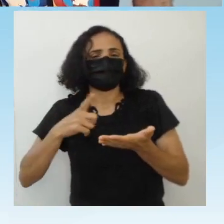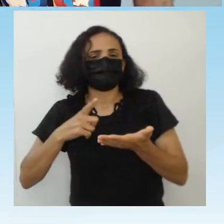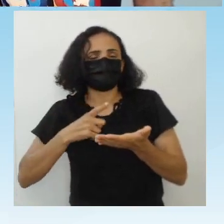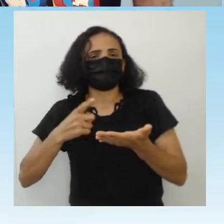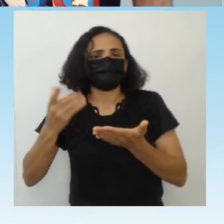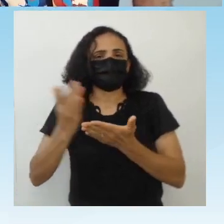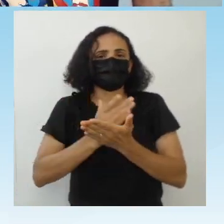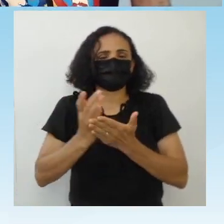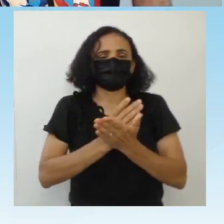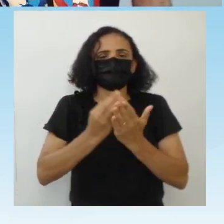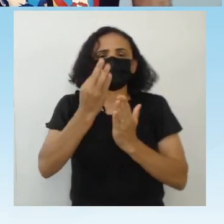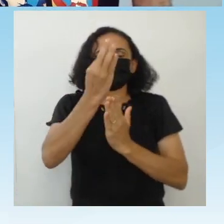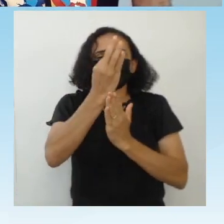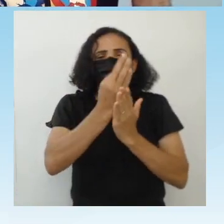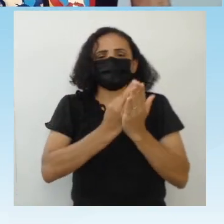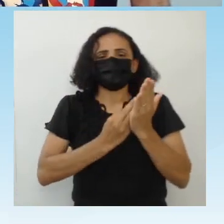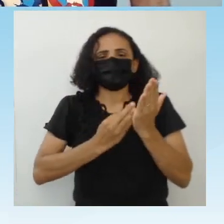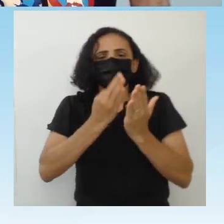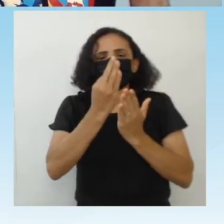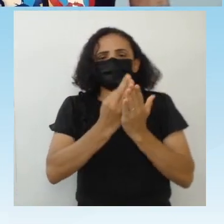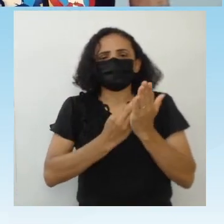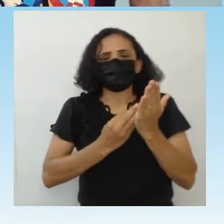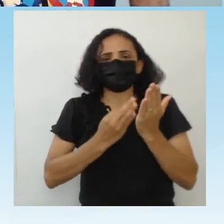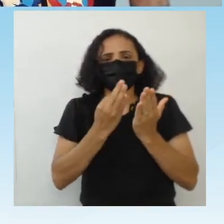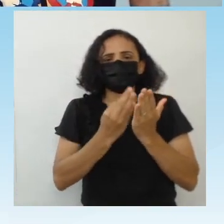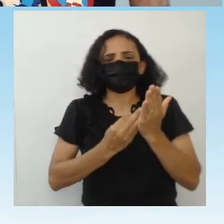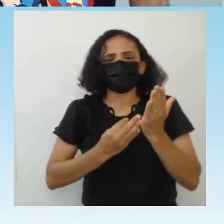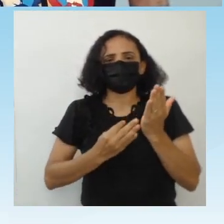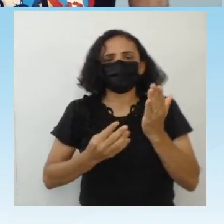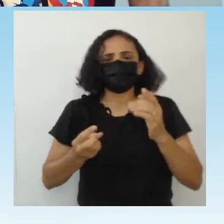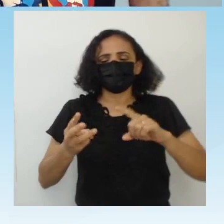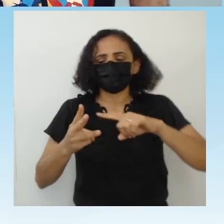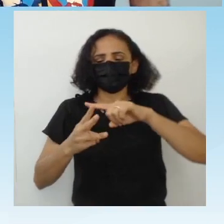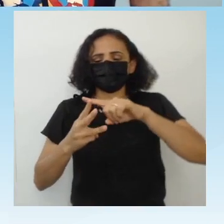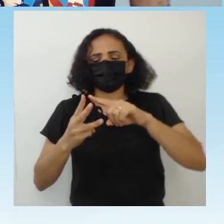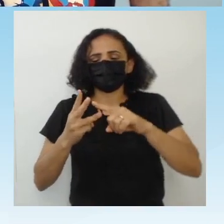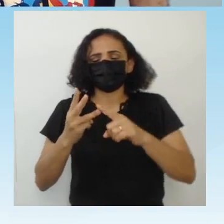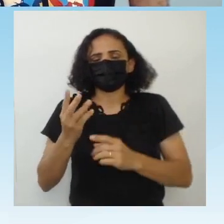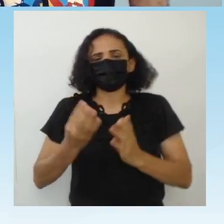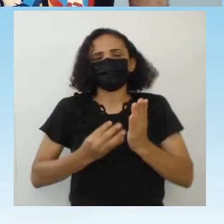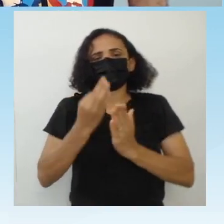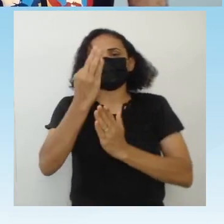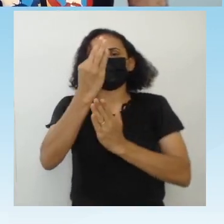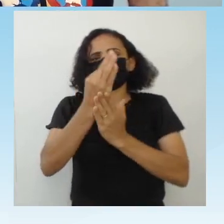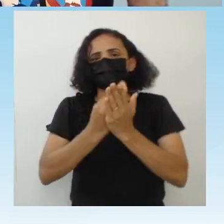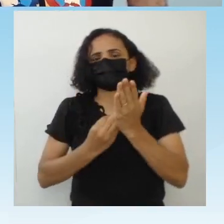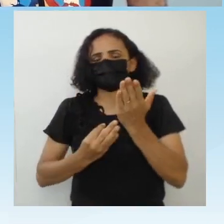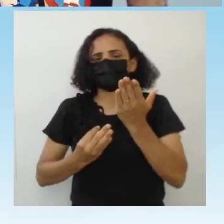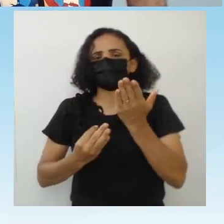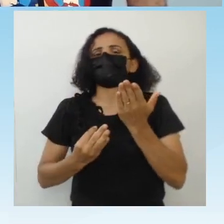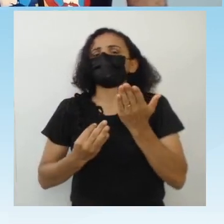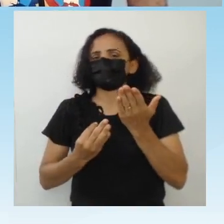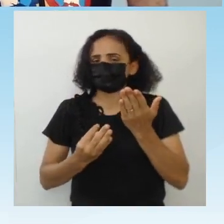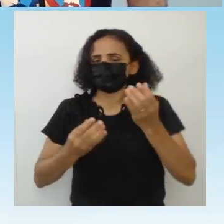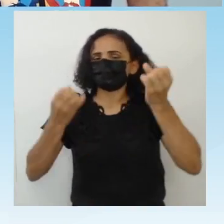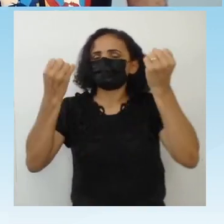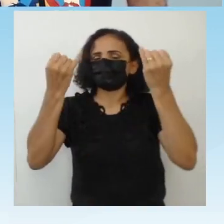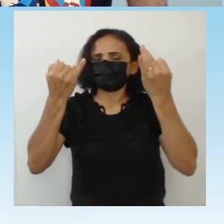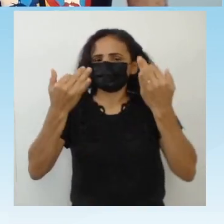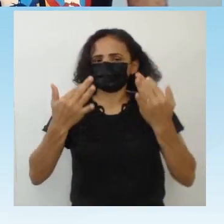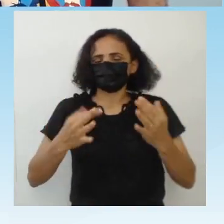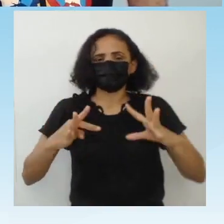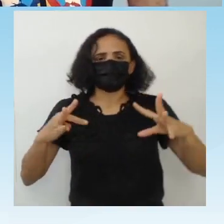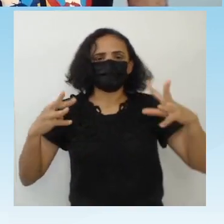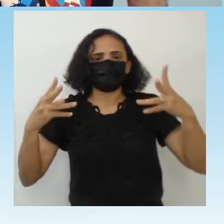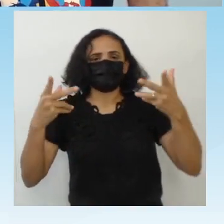de um texto, já aconteceu de ter 3 textos relativos a esse gênero, tá? Então, tudo